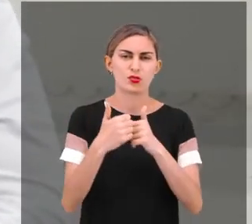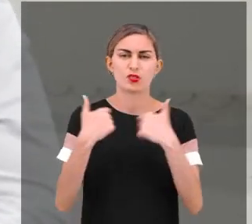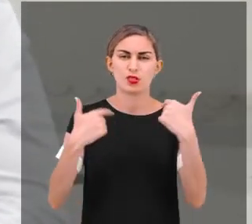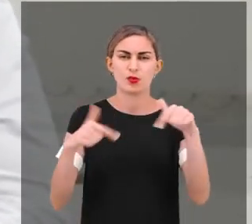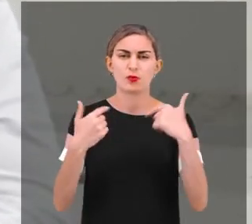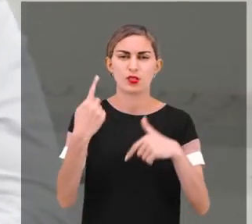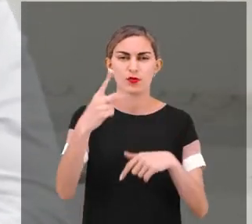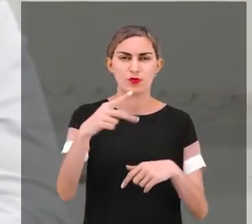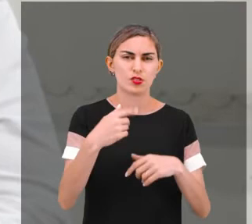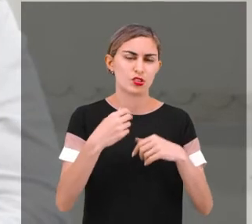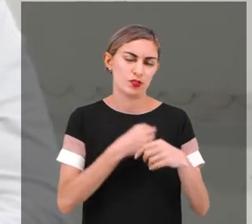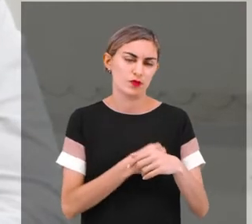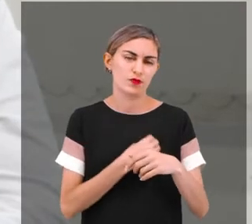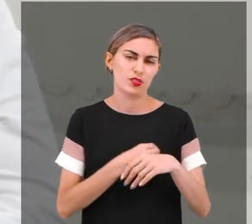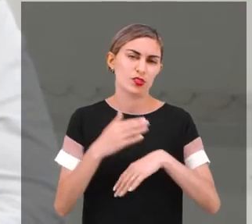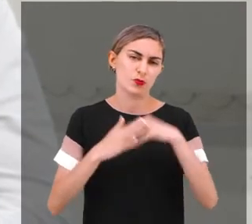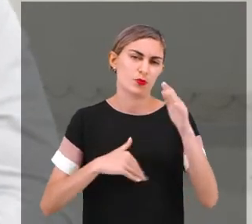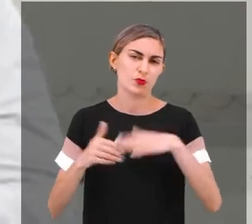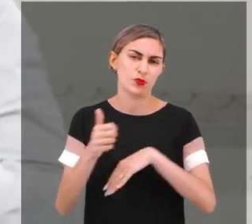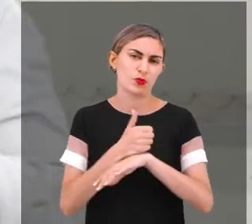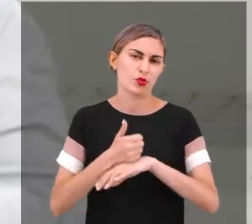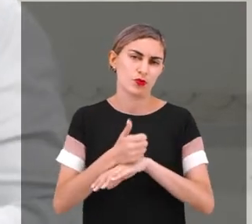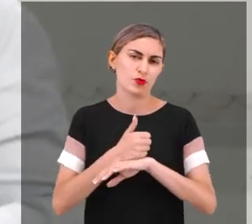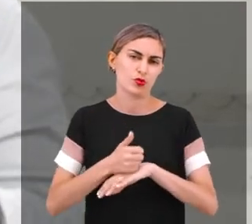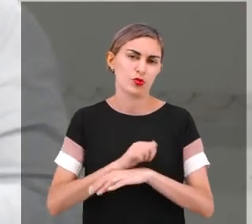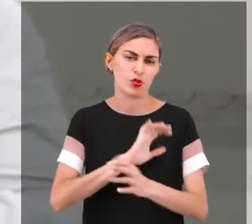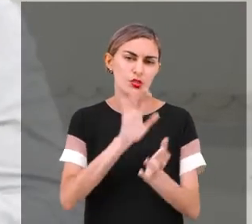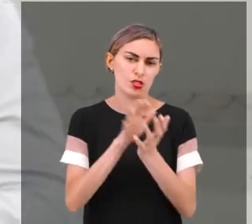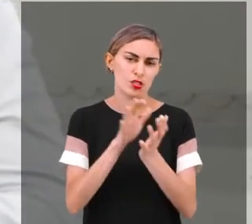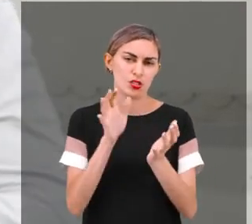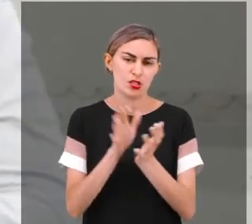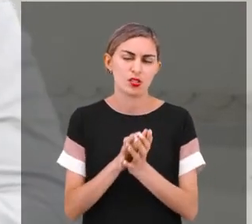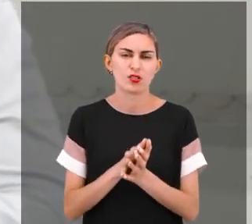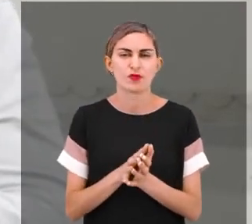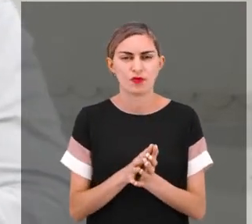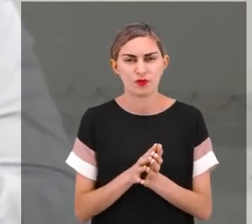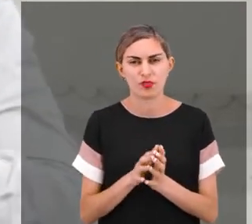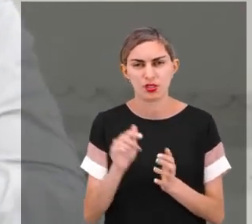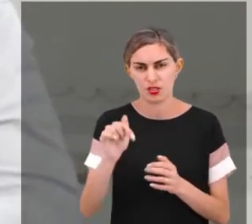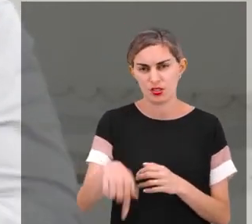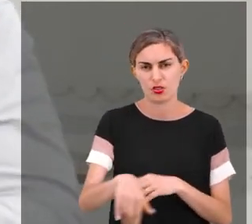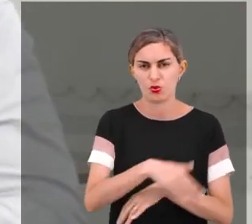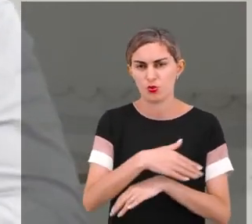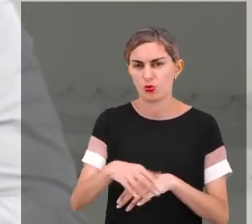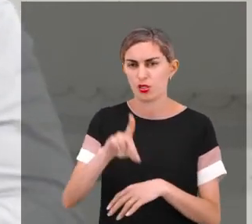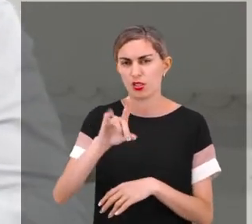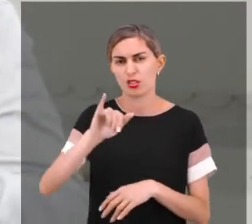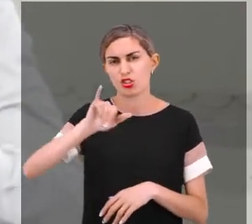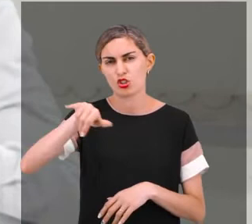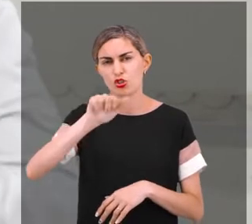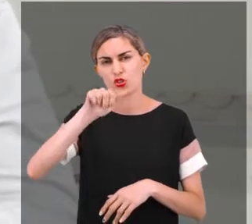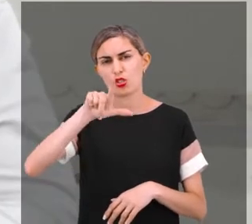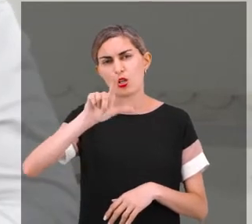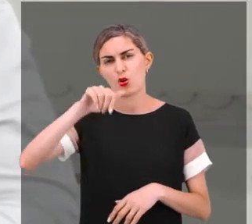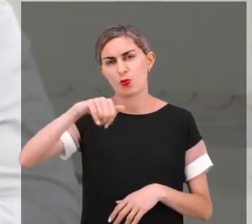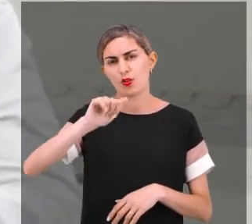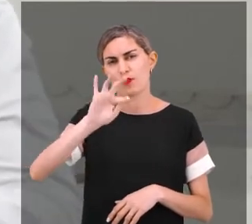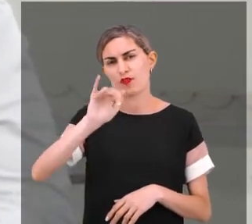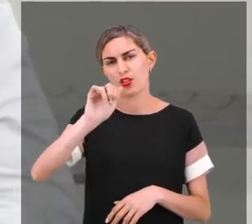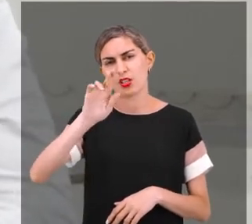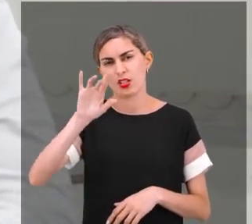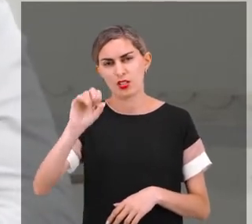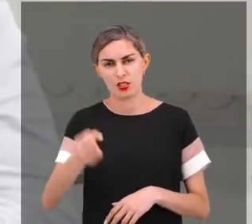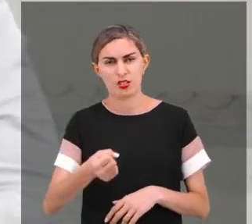do trabalho de vocês na vida profissional. Em Recife nós ficamos na rua de Djalma Farias, número 126,